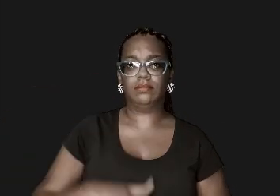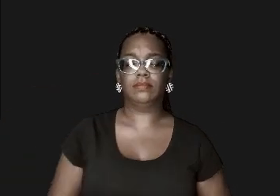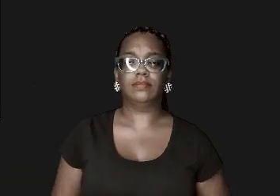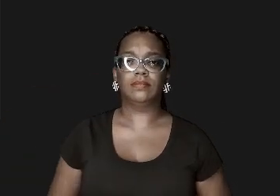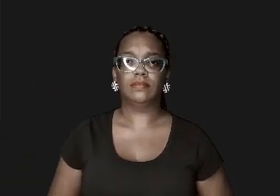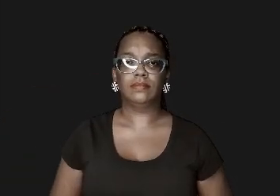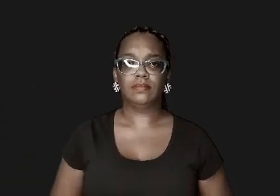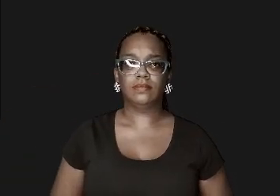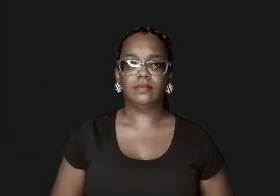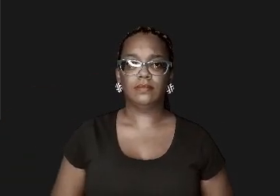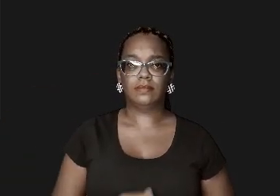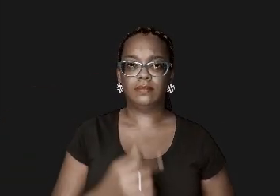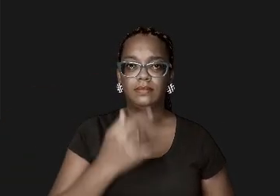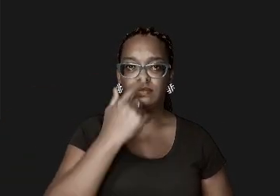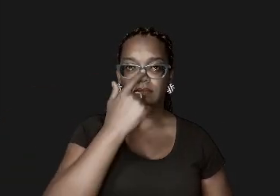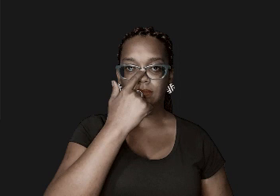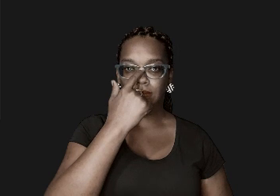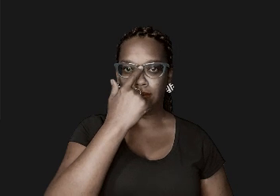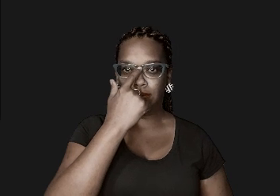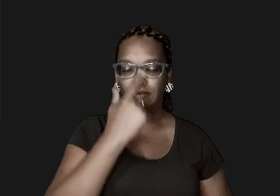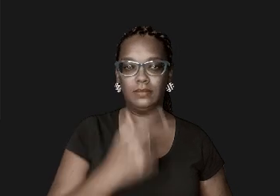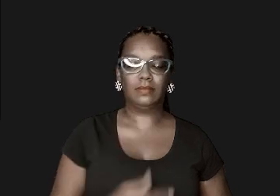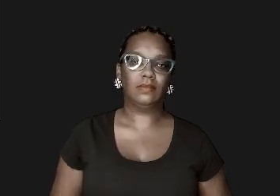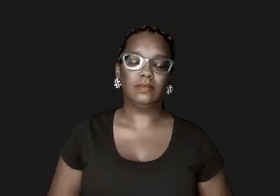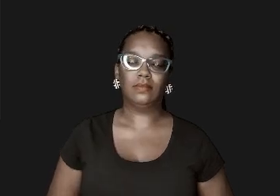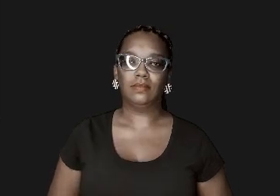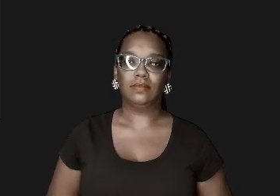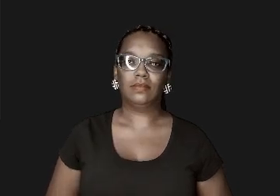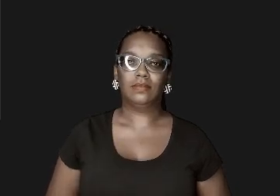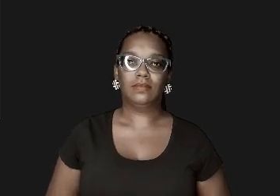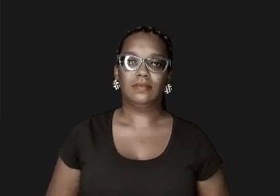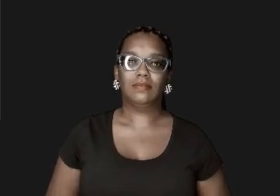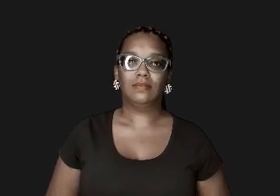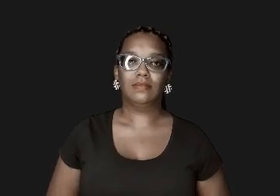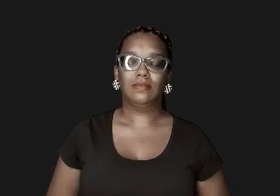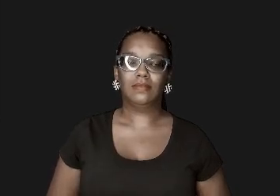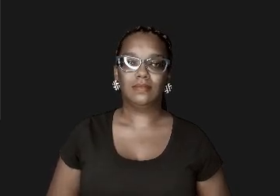própria configuração do tipo penal da manipulação de mercado